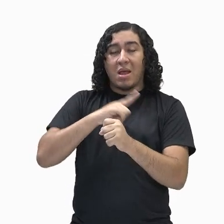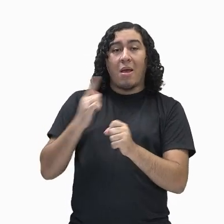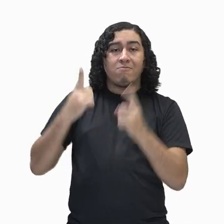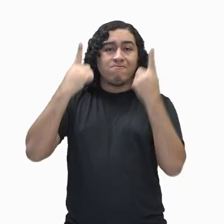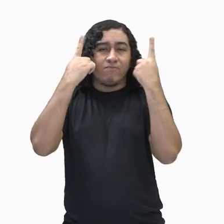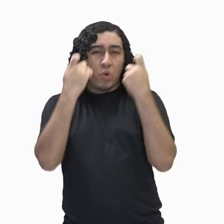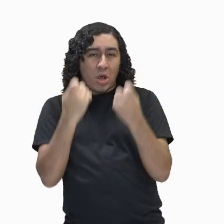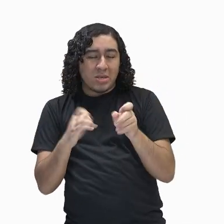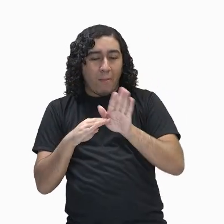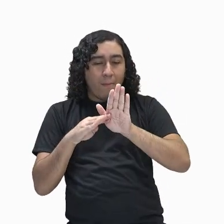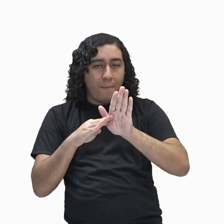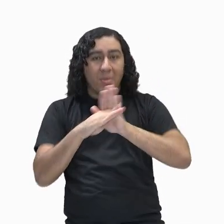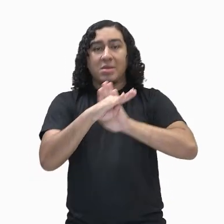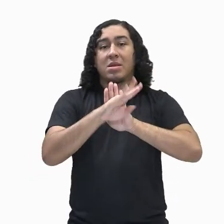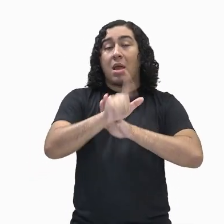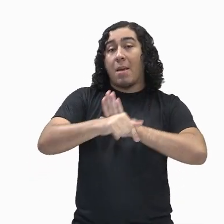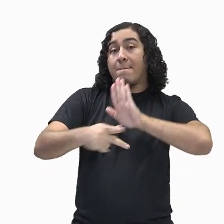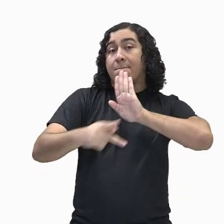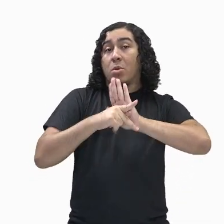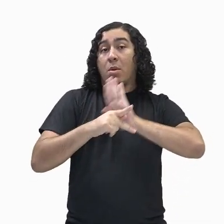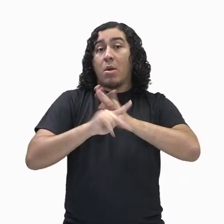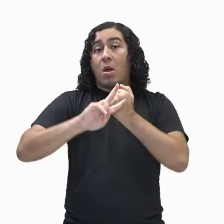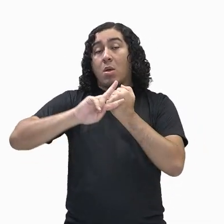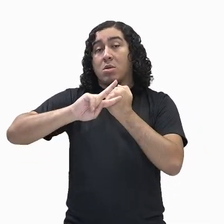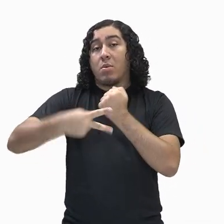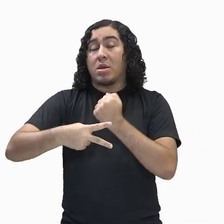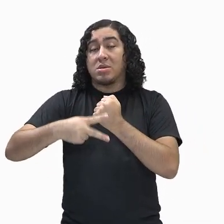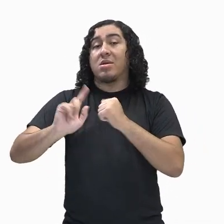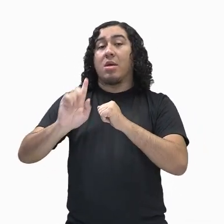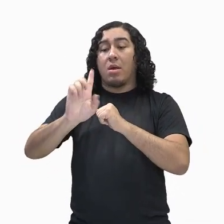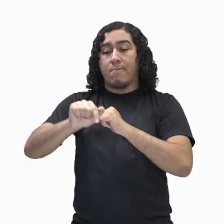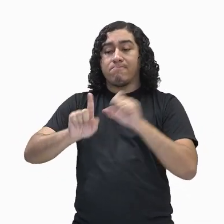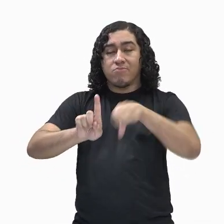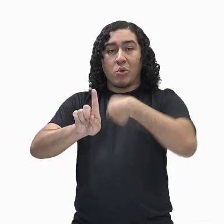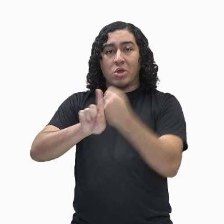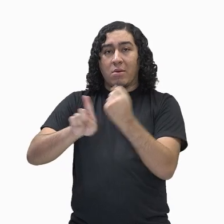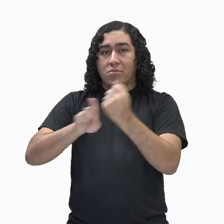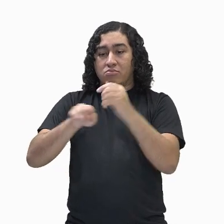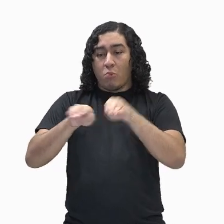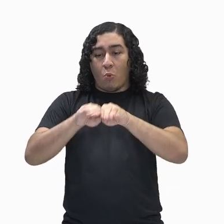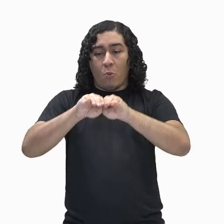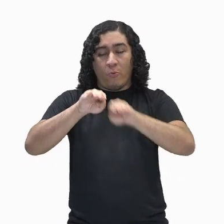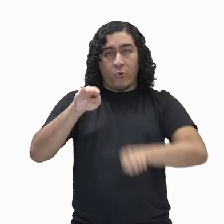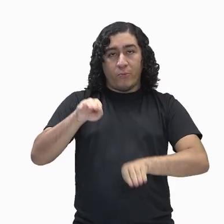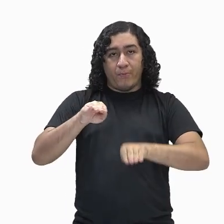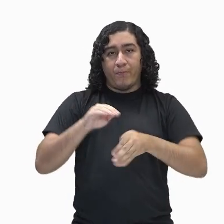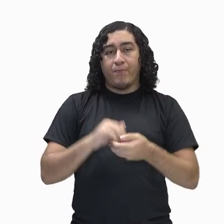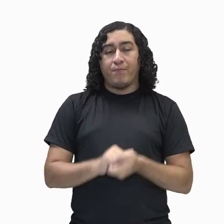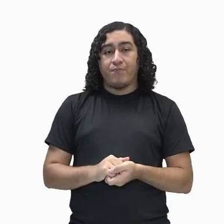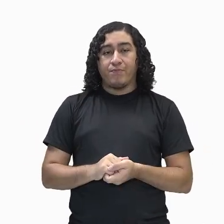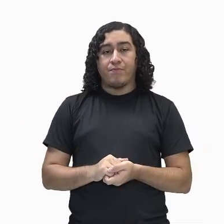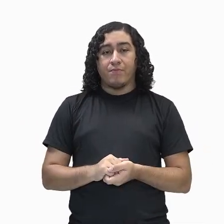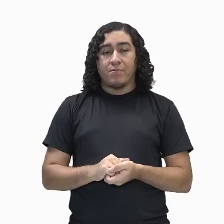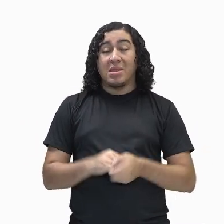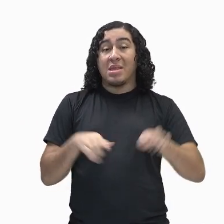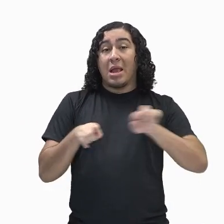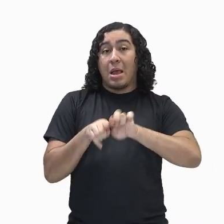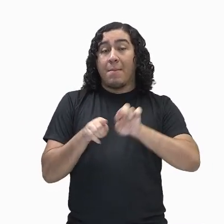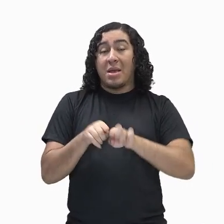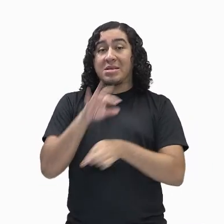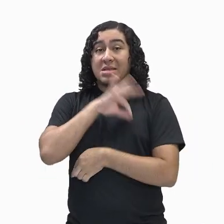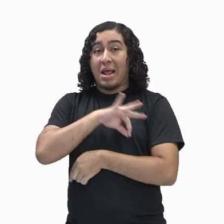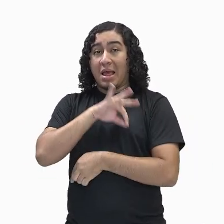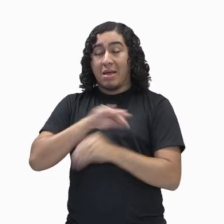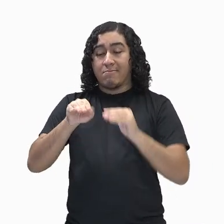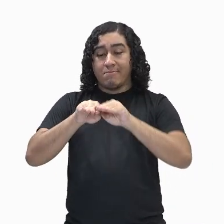consequência visível da desigualdade social. Também a desigualdade salarial. Como